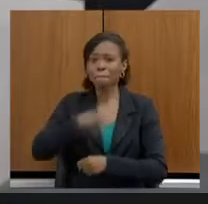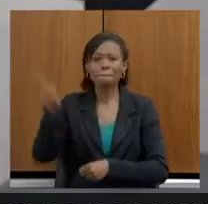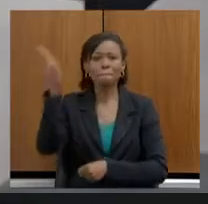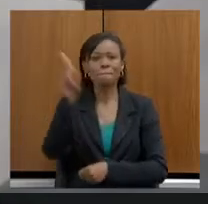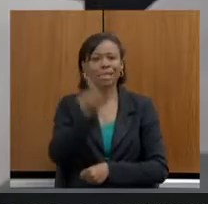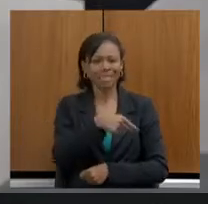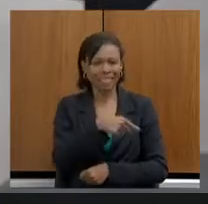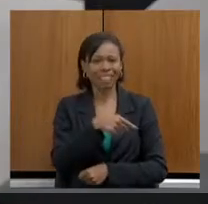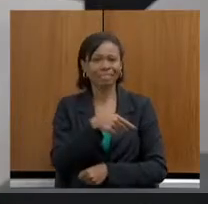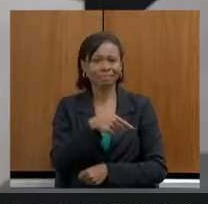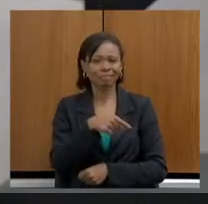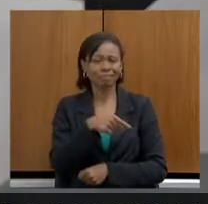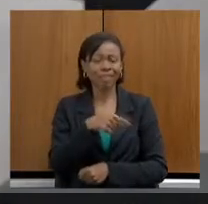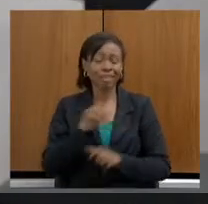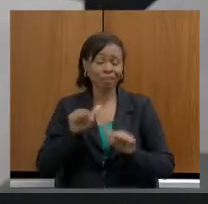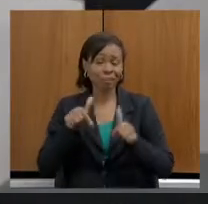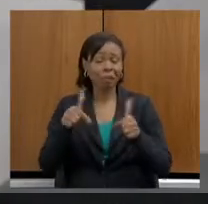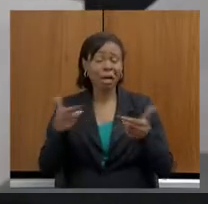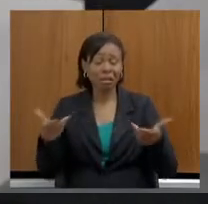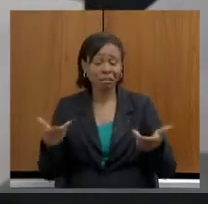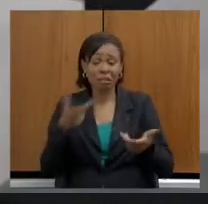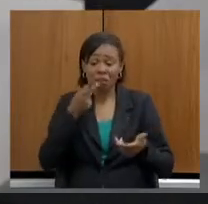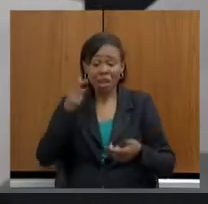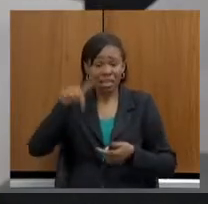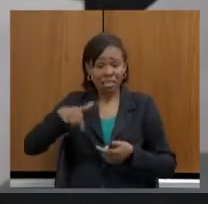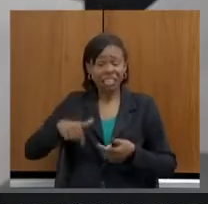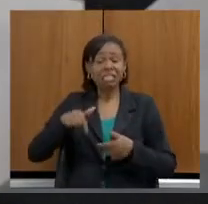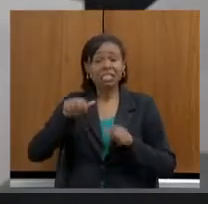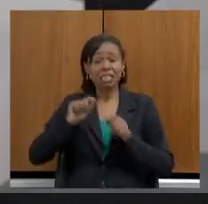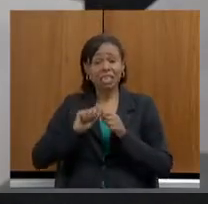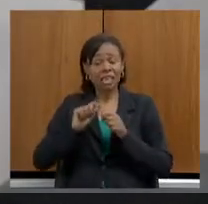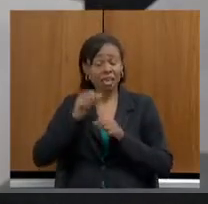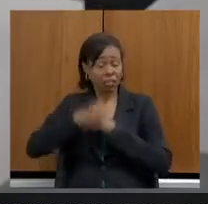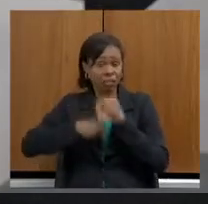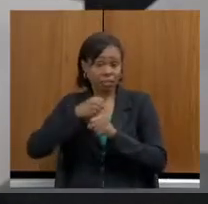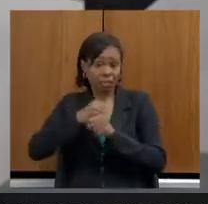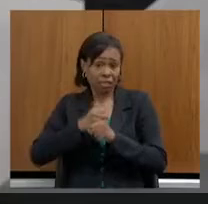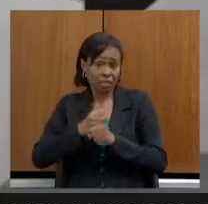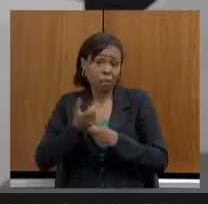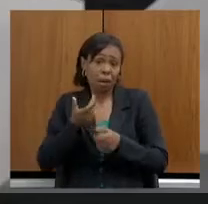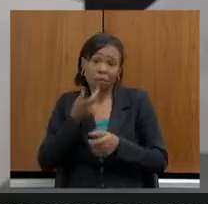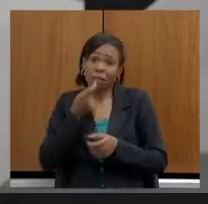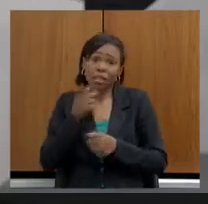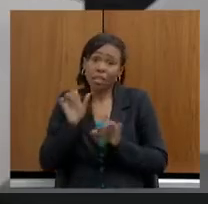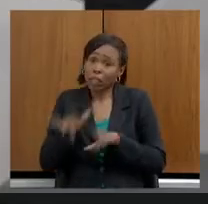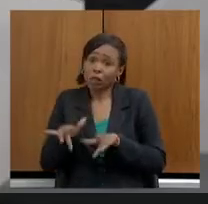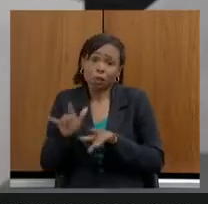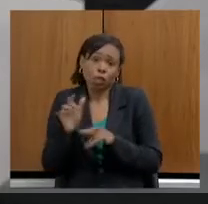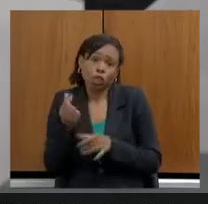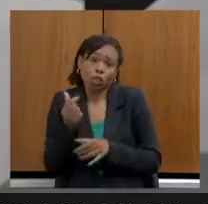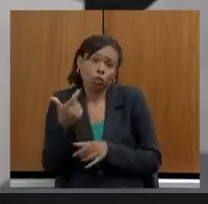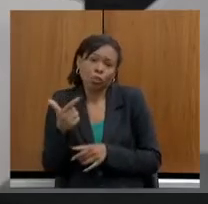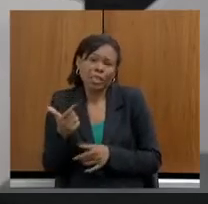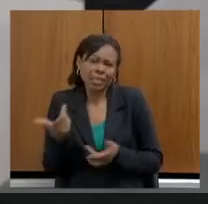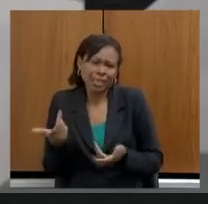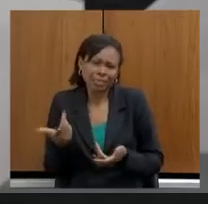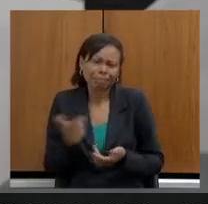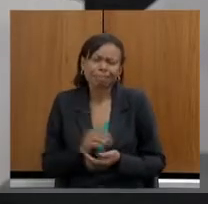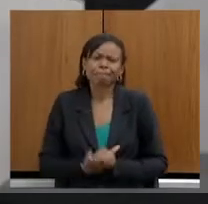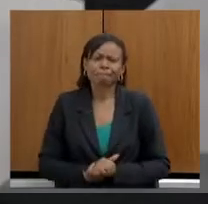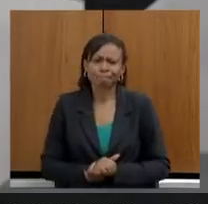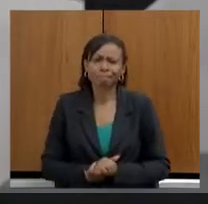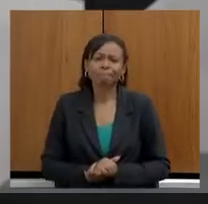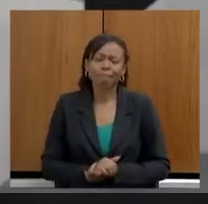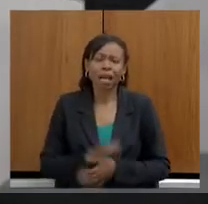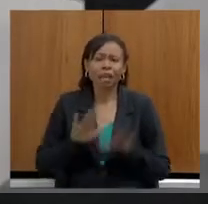empenho esse ano só para dizer que não tem dinheiro sobrando para não fazer o rateio dos recursos do fundeb logo aí no início as pessoas devem